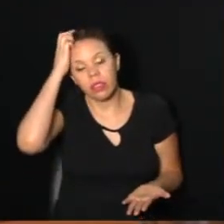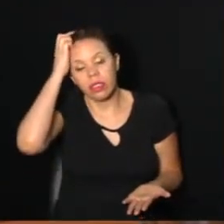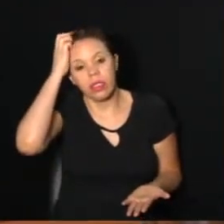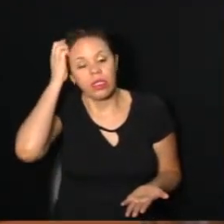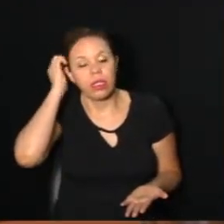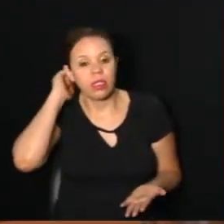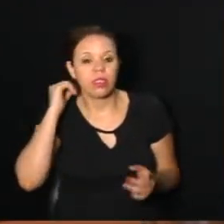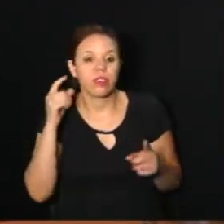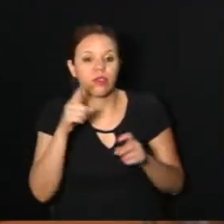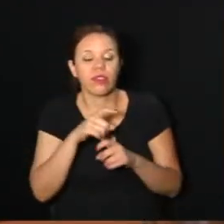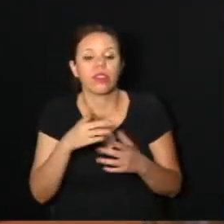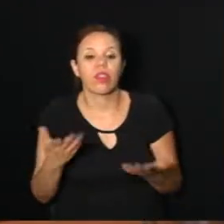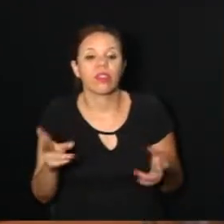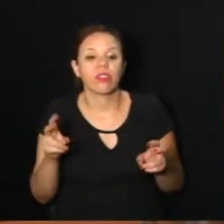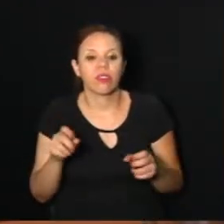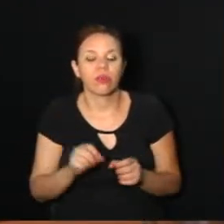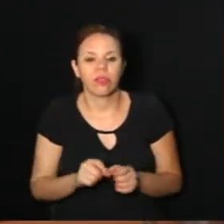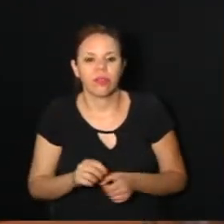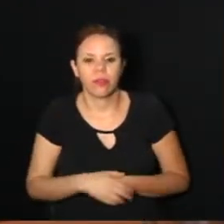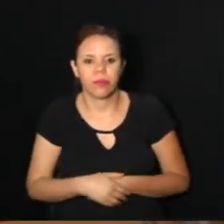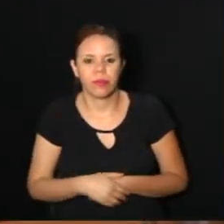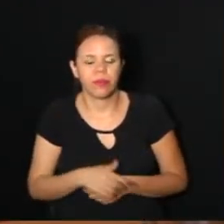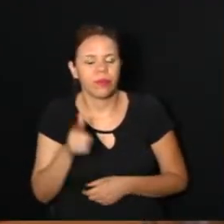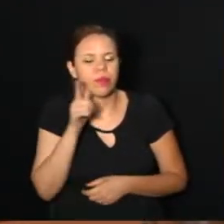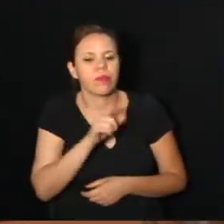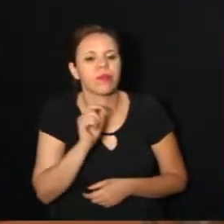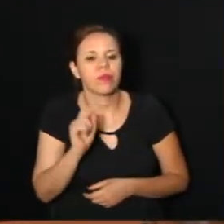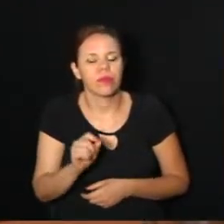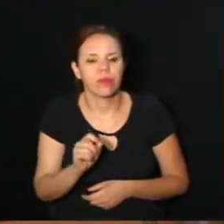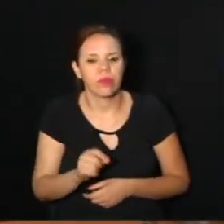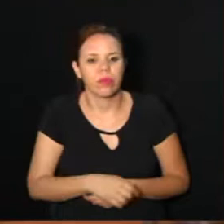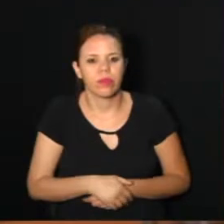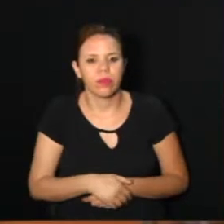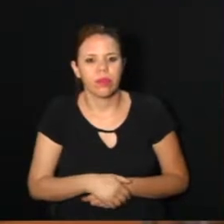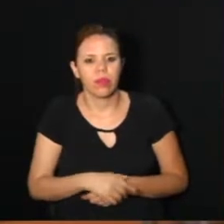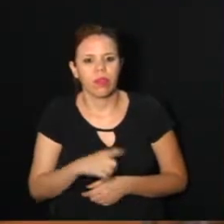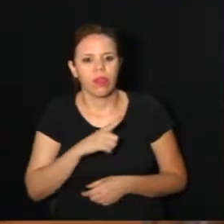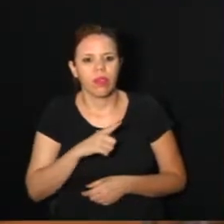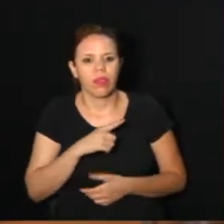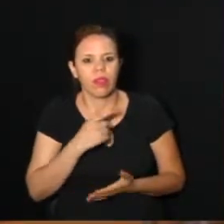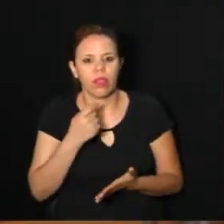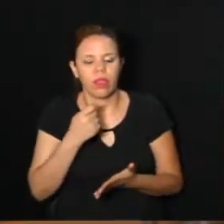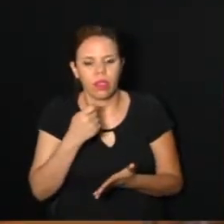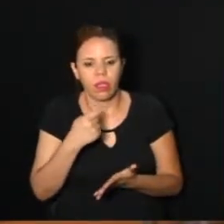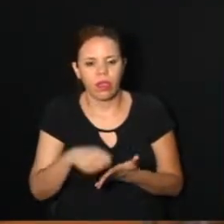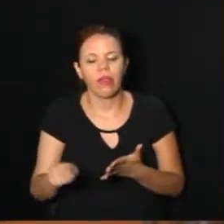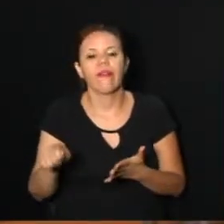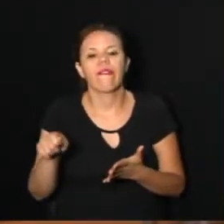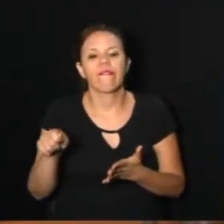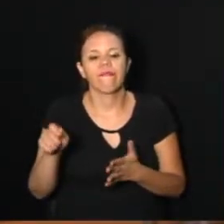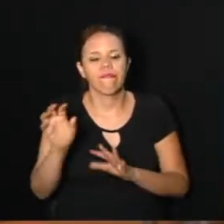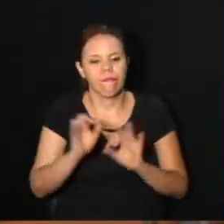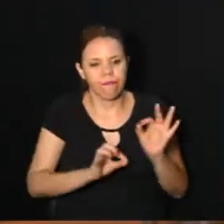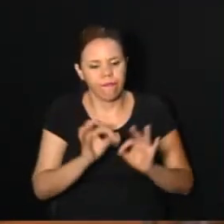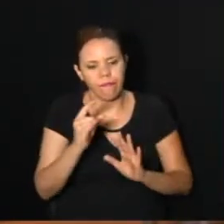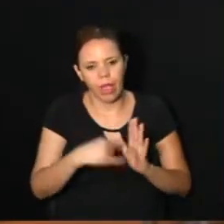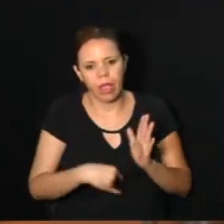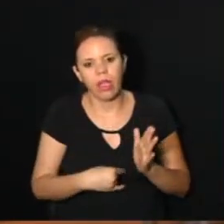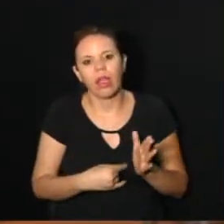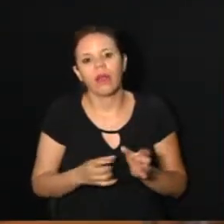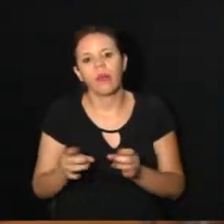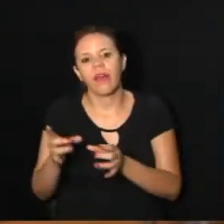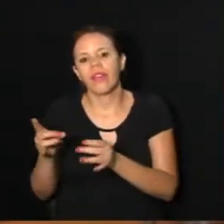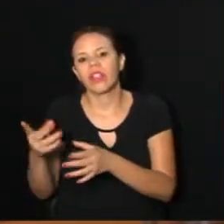com relação à questão de conseguir ter o alvará para poder estar regularizado, para poder fazer a exportação dos